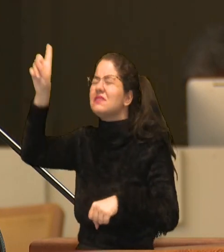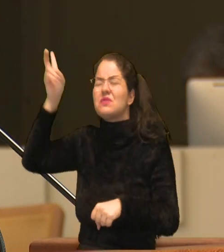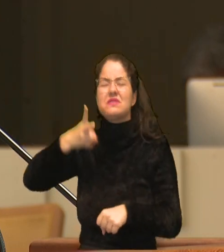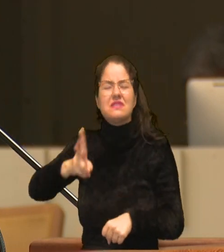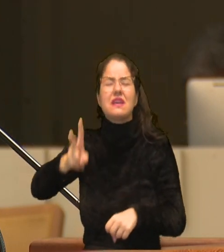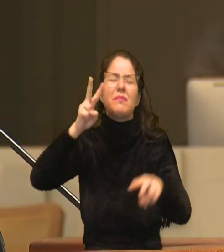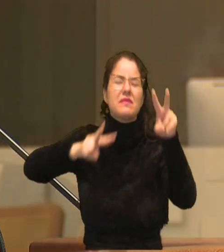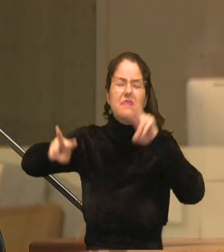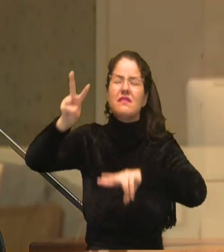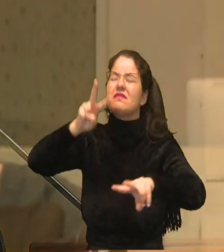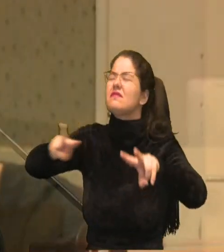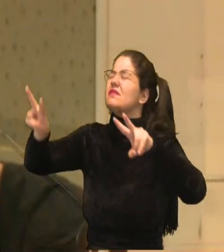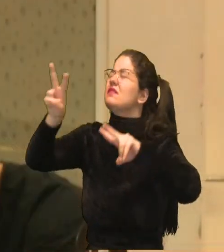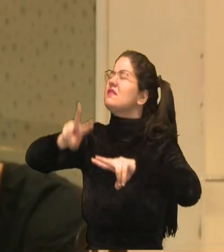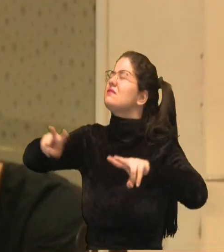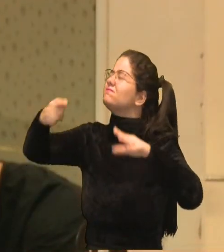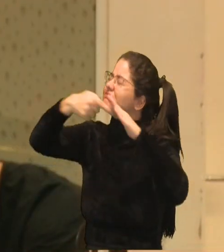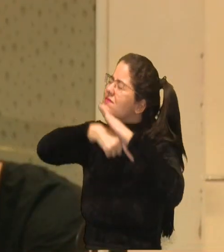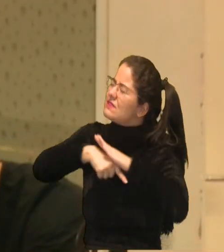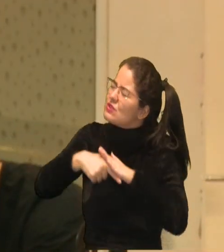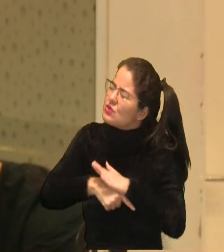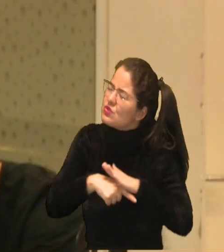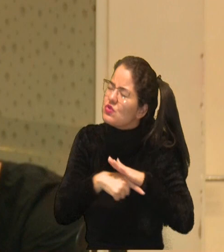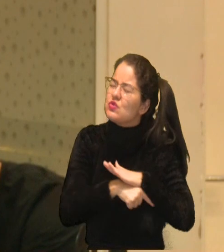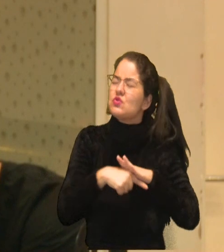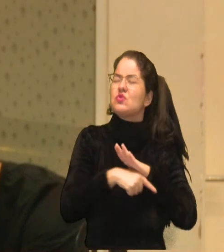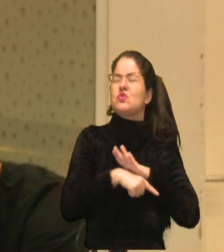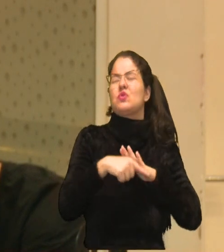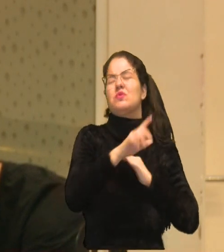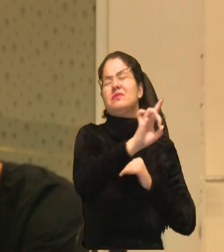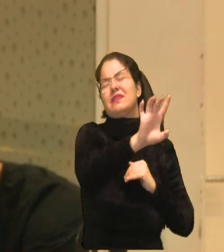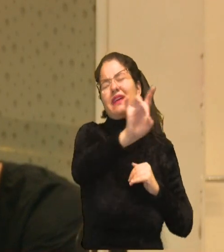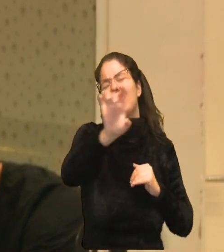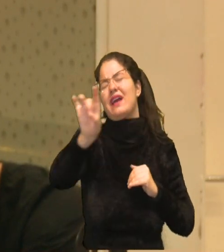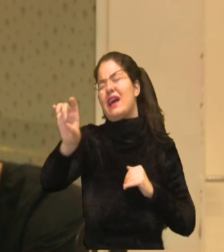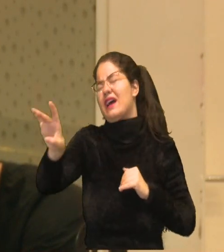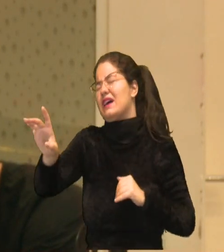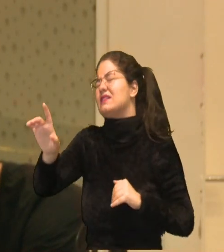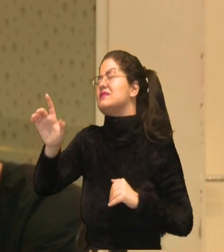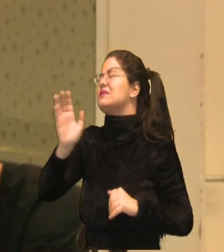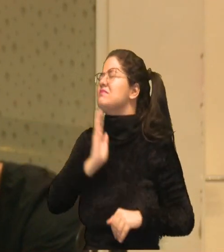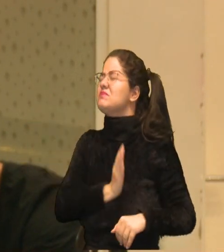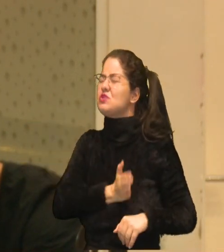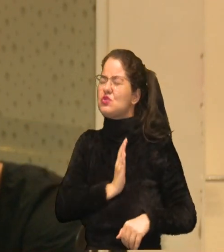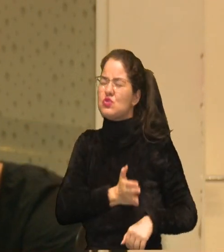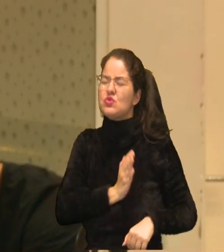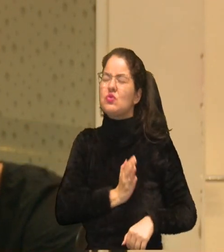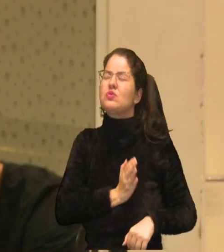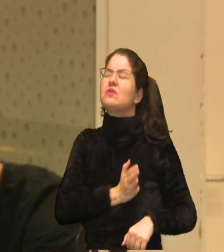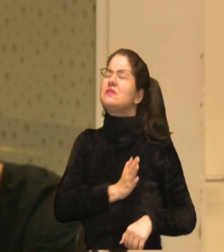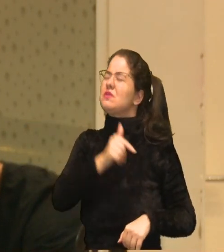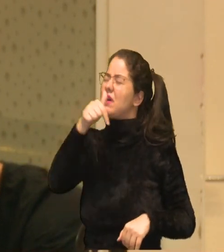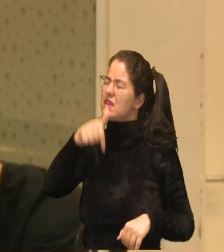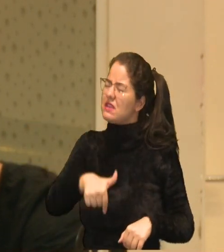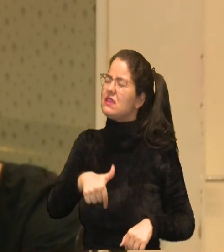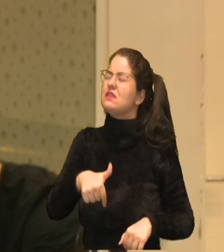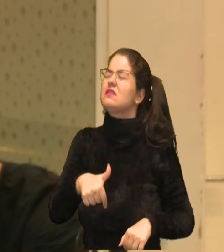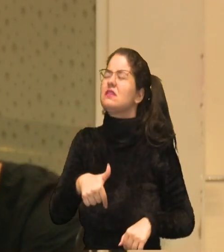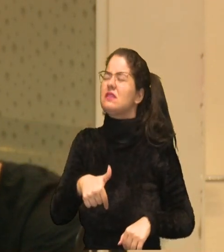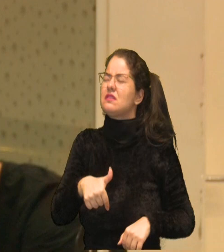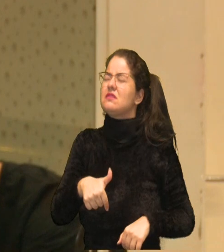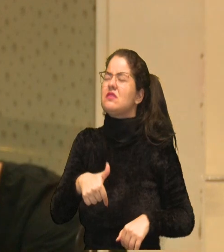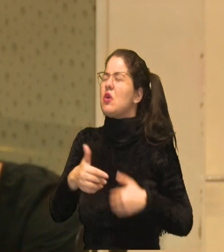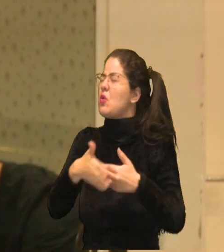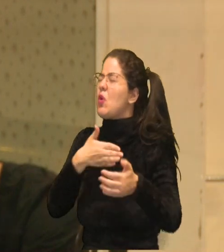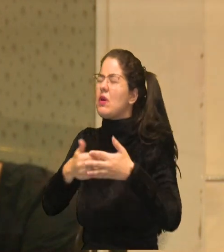em nossas vidas. Sonda cada coração, do menor ao maior, Senhor Deus, do mais